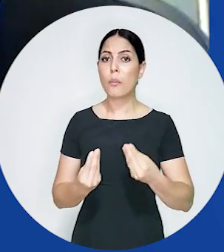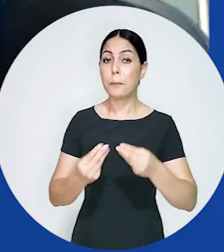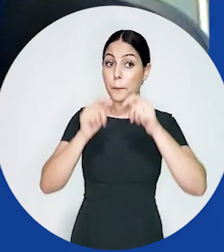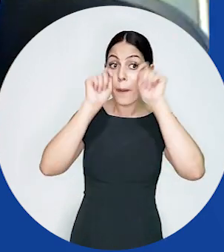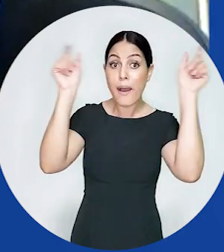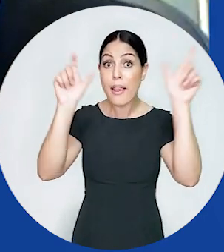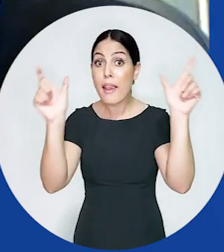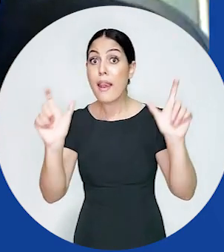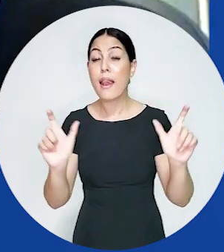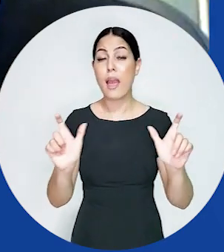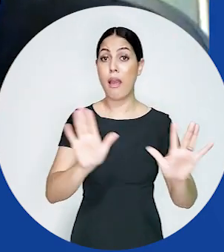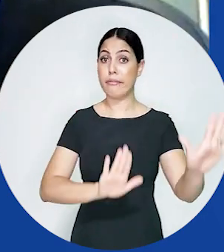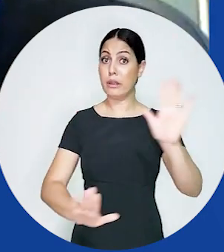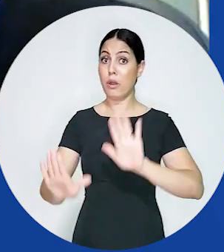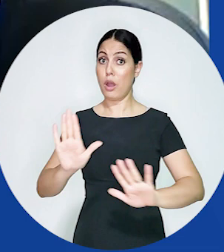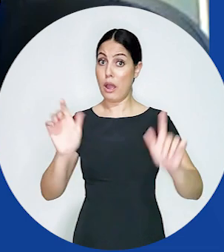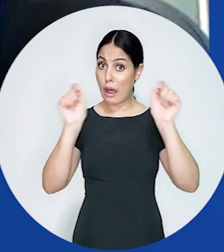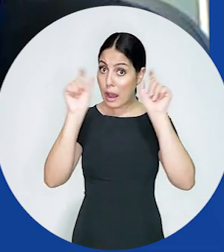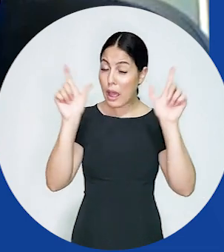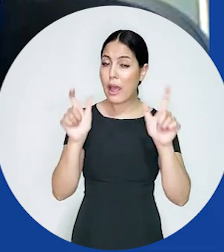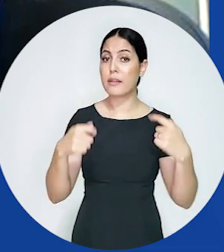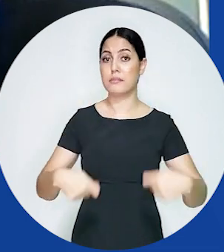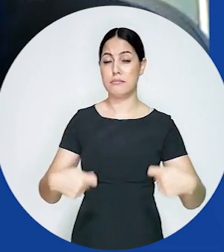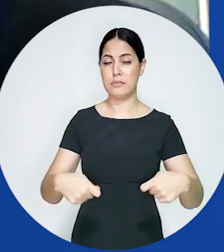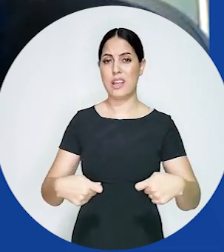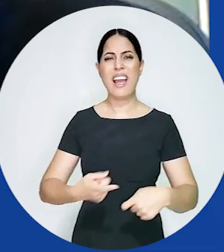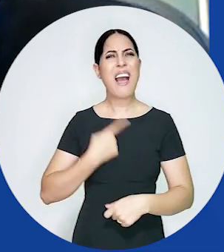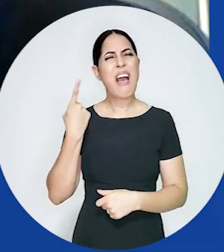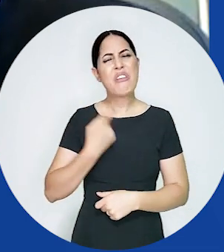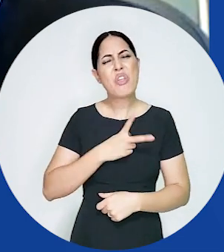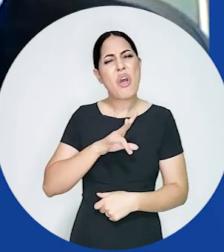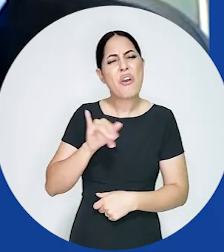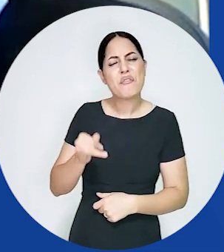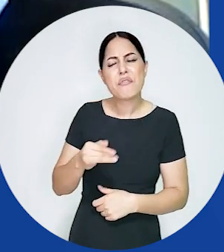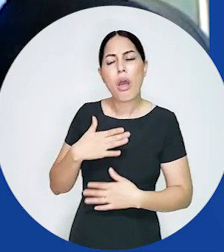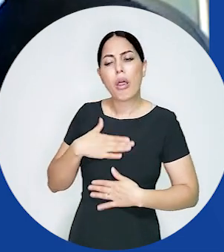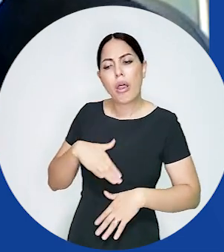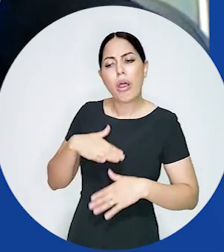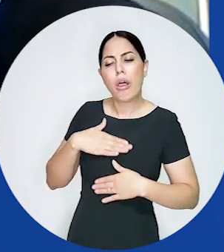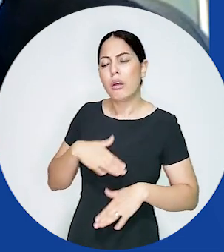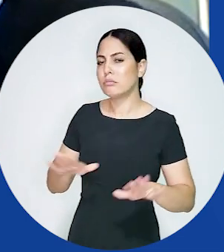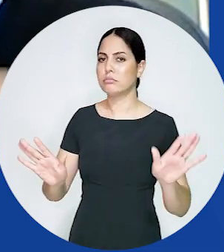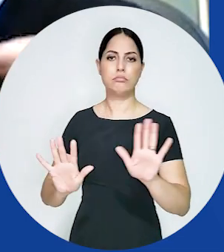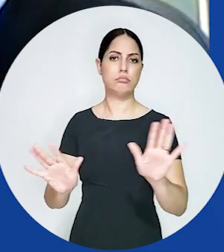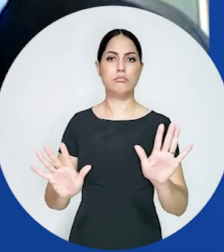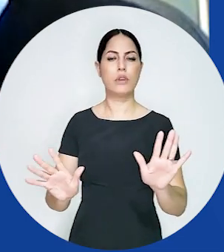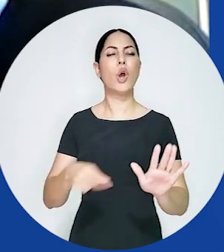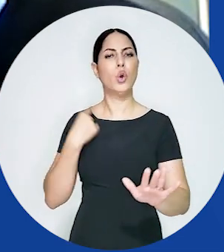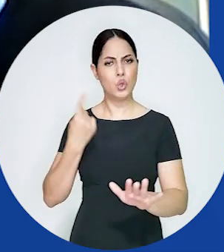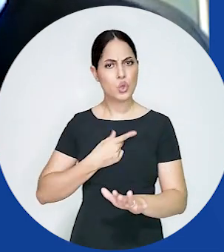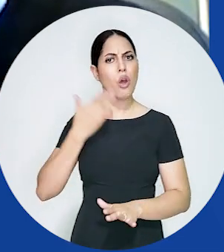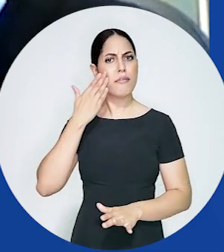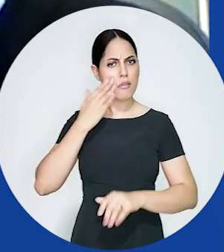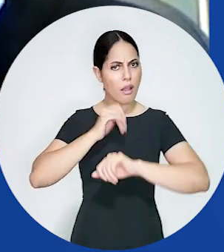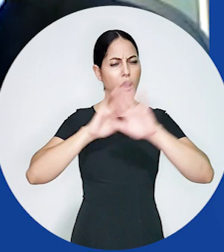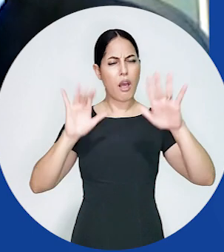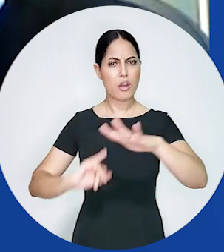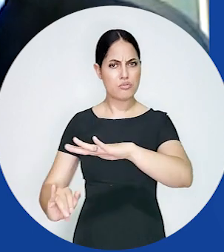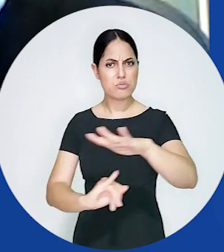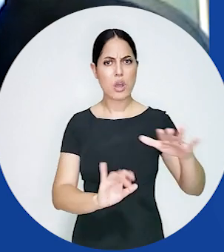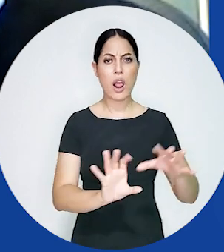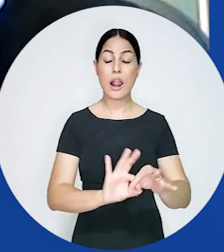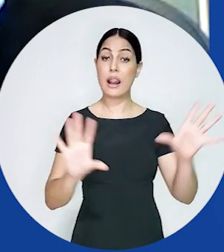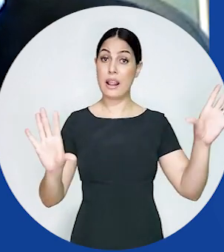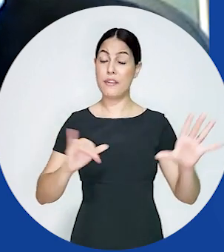Eu acho que é muito importante. Os líderes políticos não podem também se acomodar com as situações, tem que sempre estar rememorando que